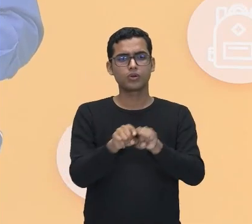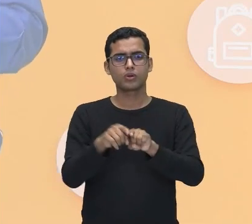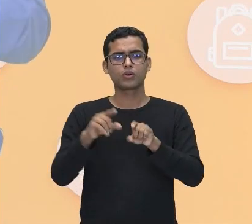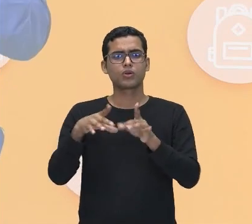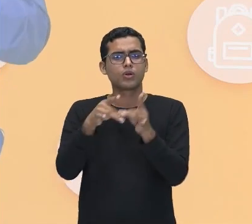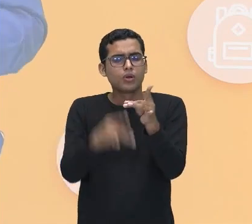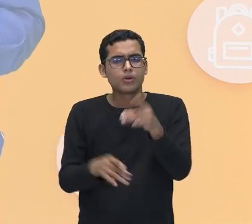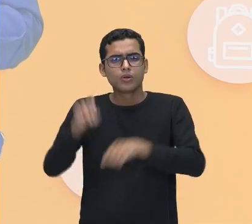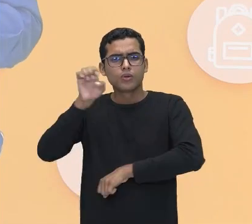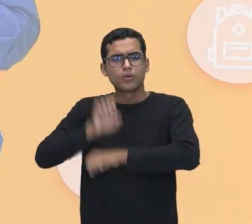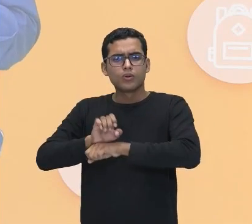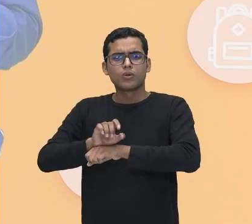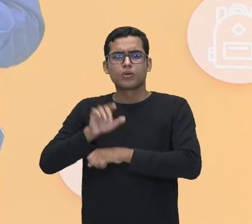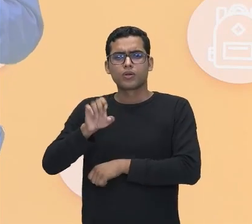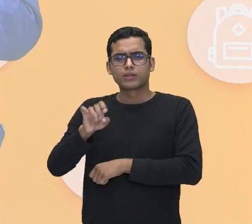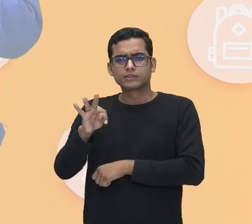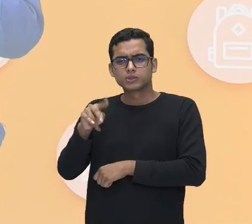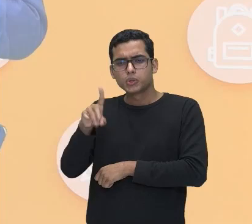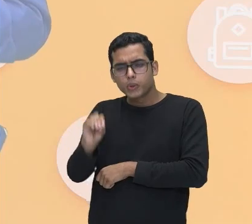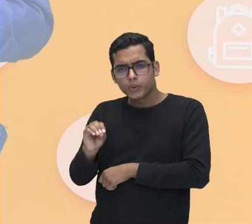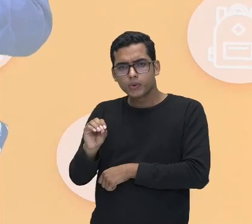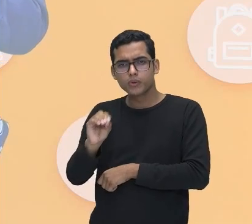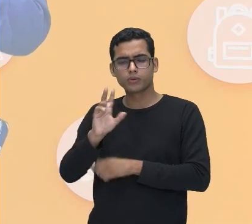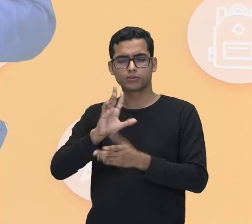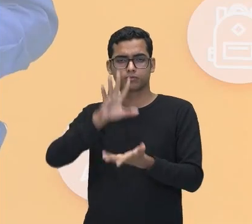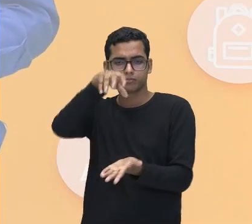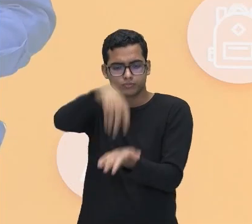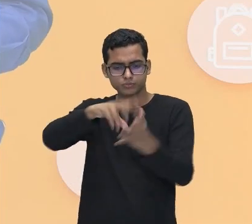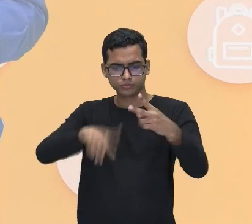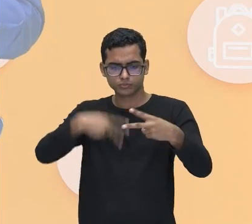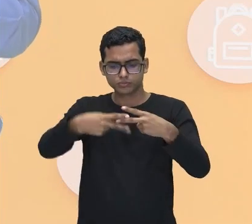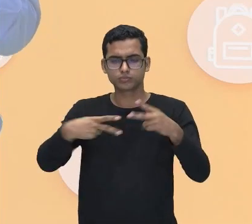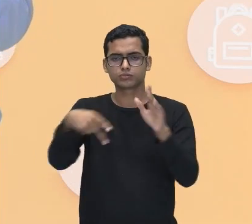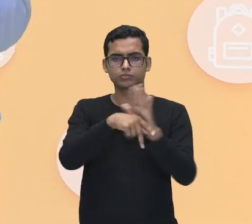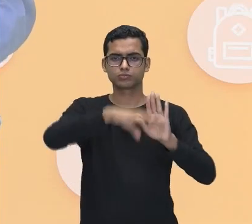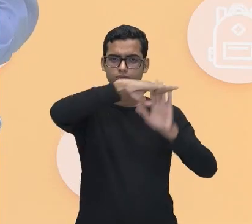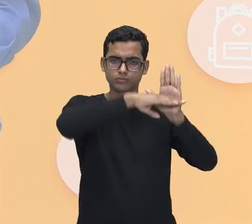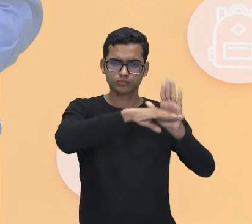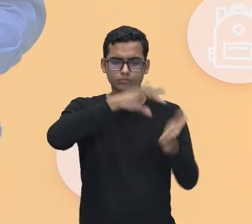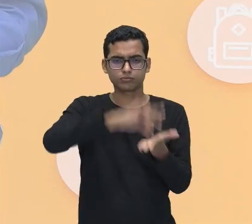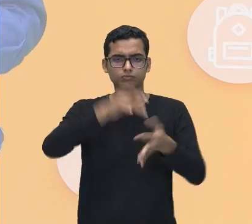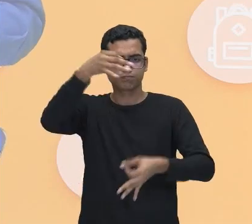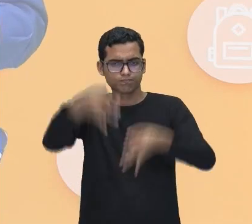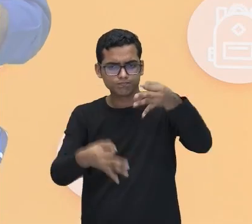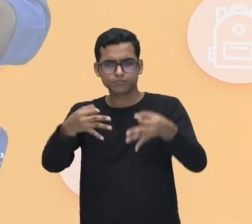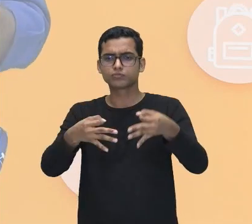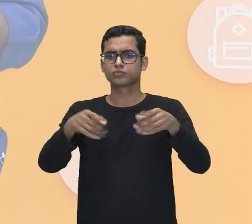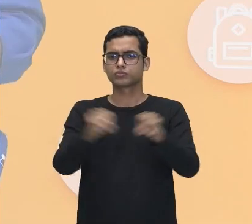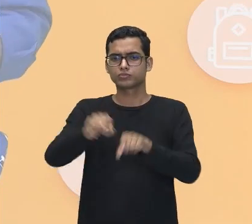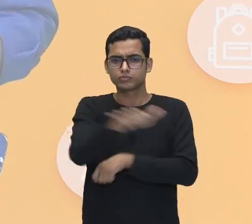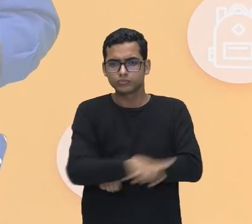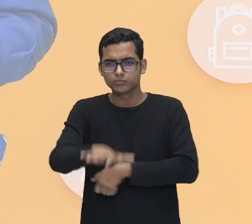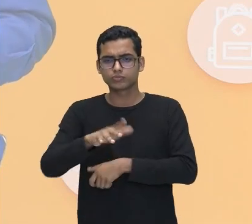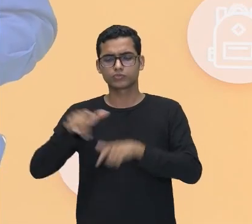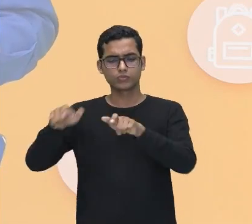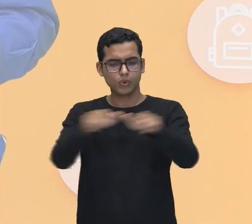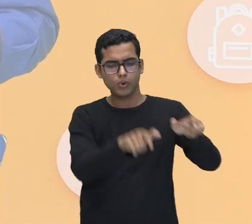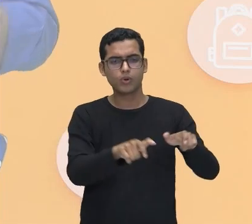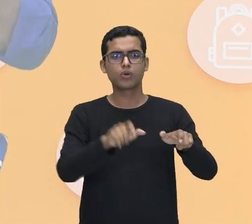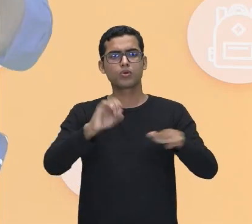Estado? Estado é o ente administrativo e normativo, é o ente jurídico de determinado